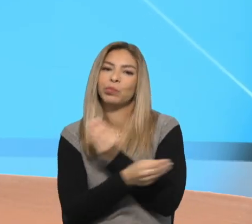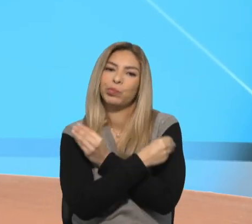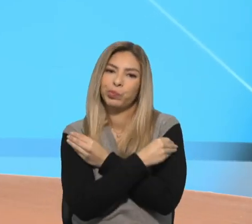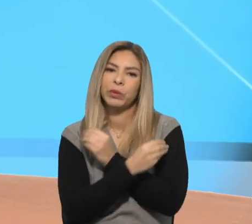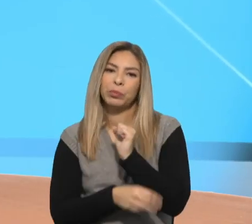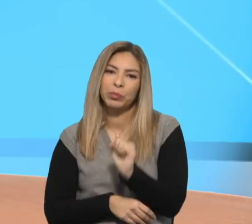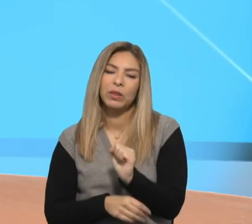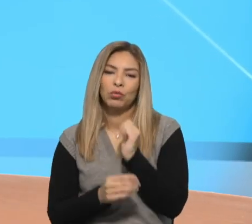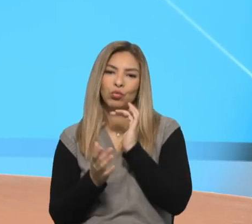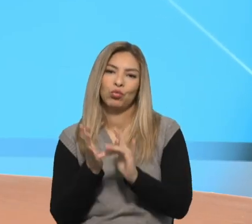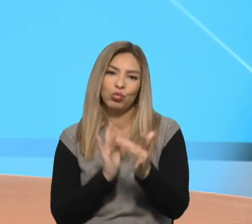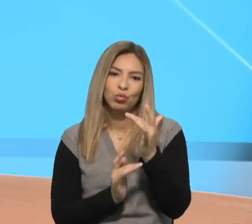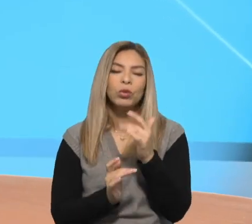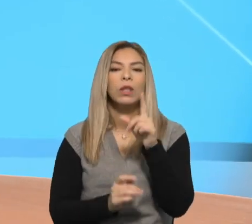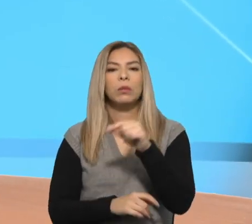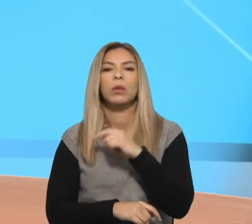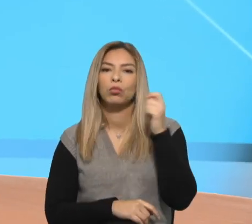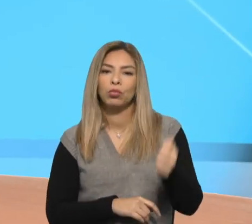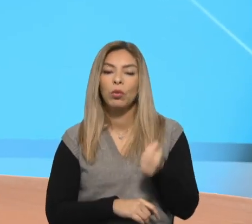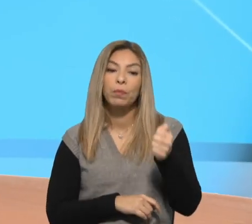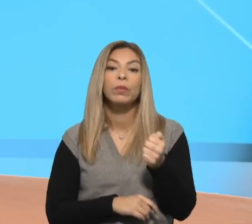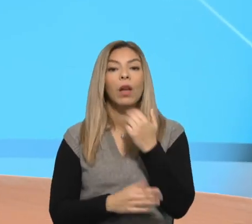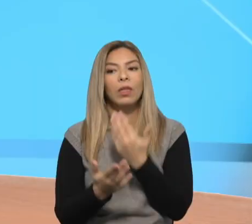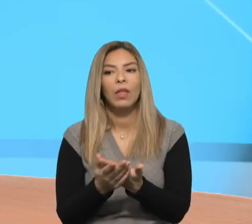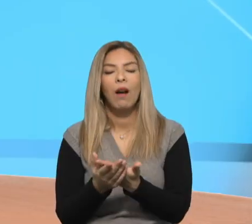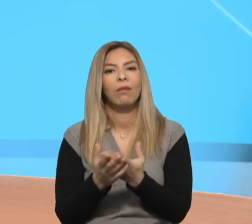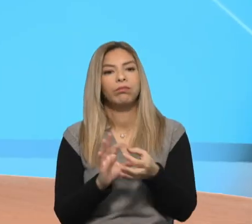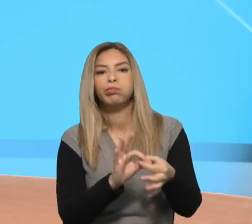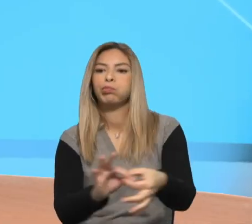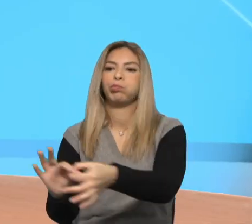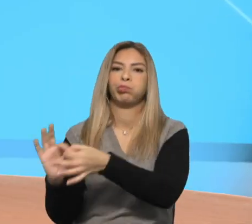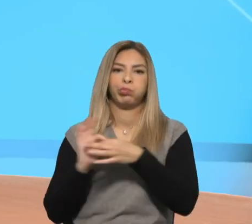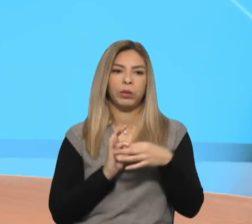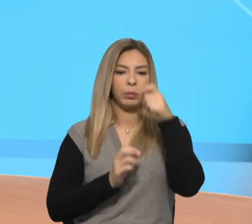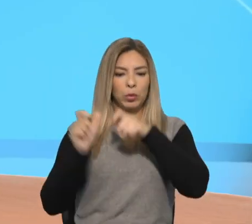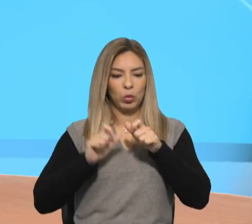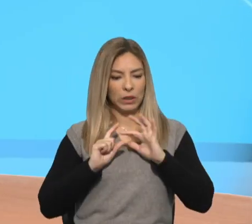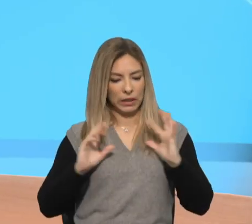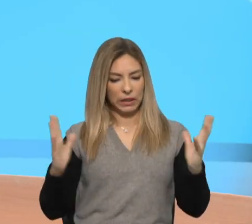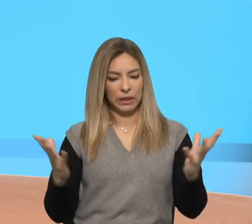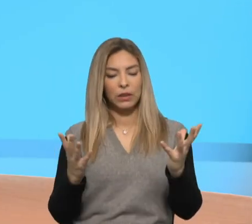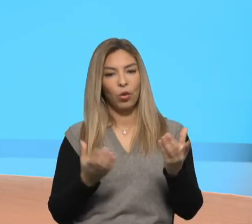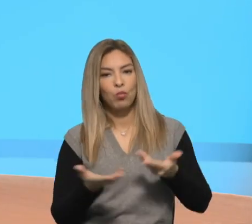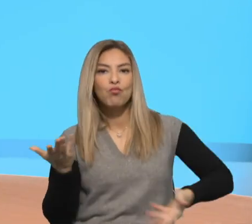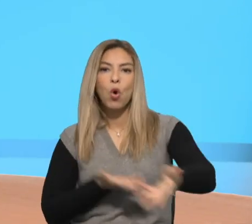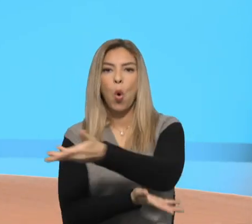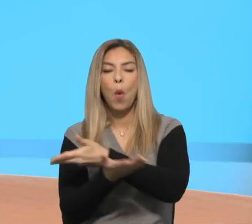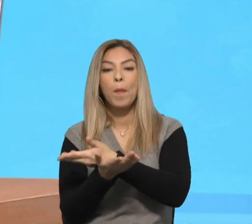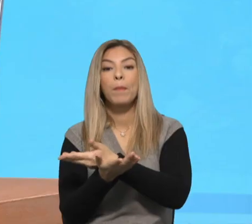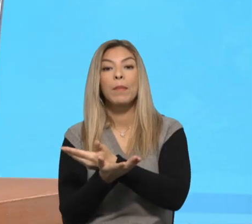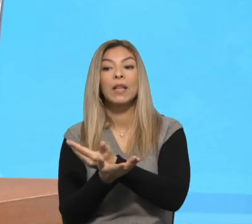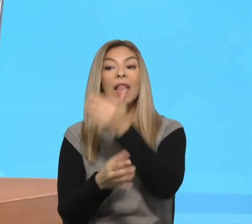elemento agregador também no ambiente da empresa, mas que por trás deste presépio na empresa estão estas